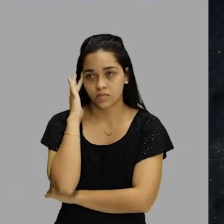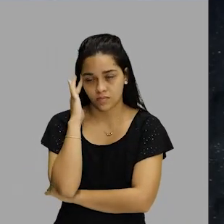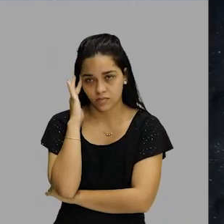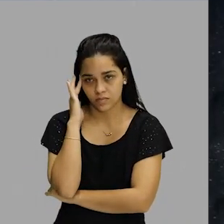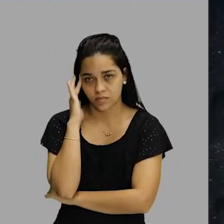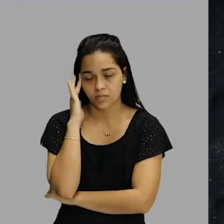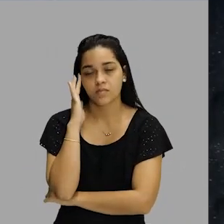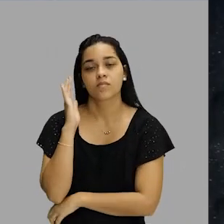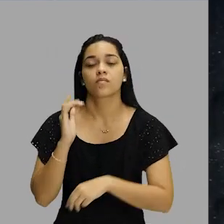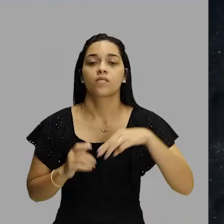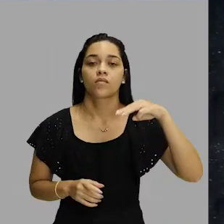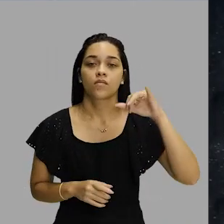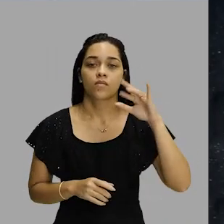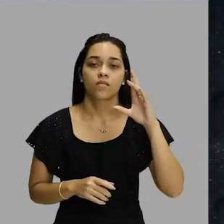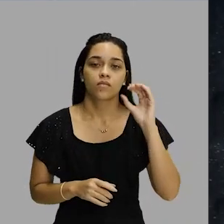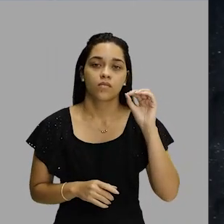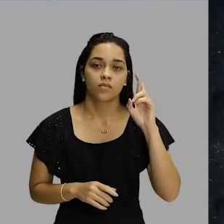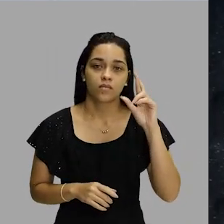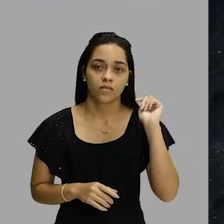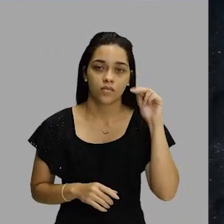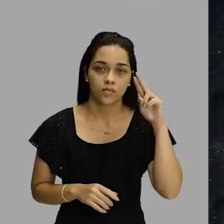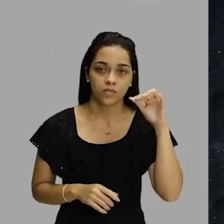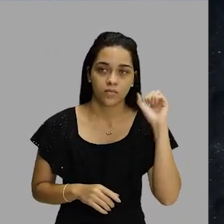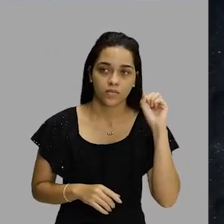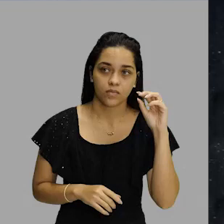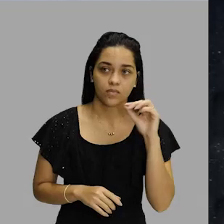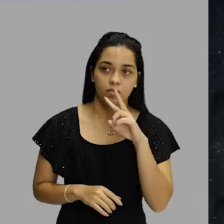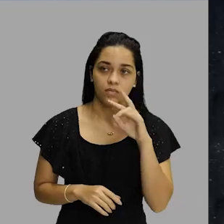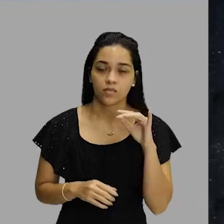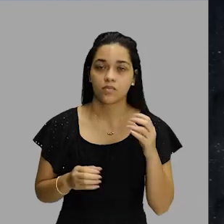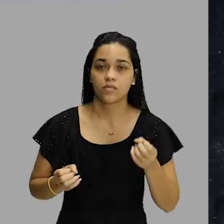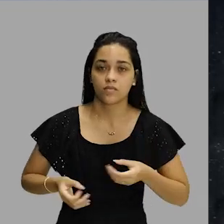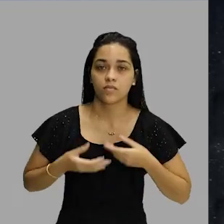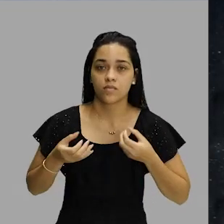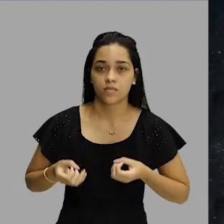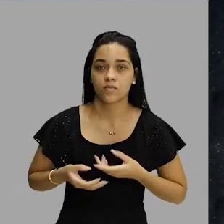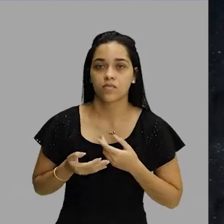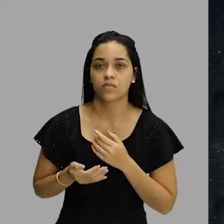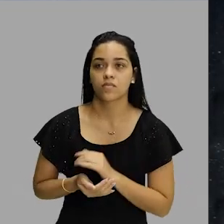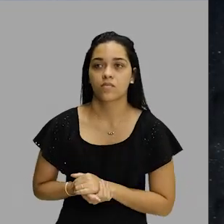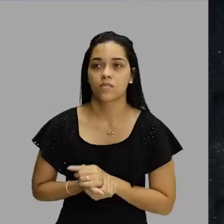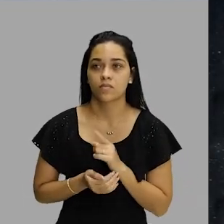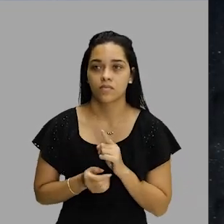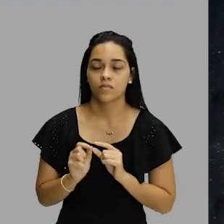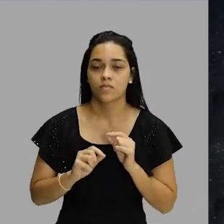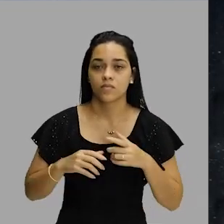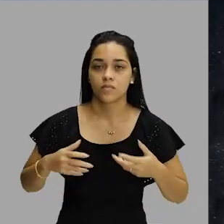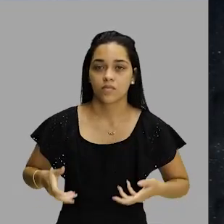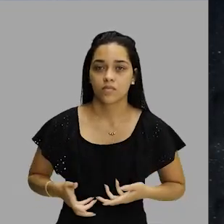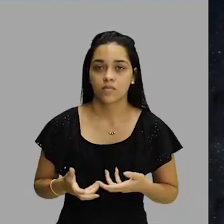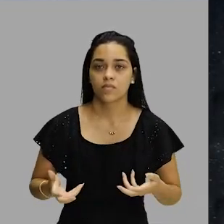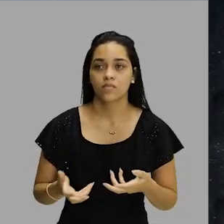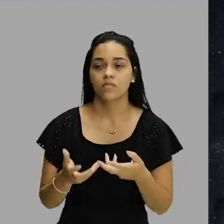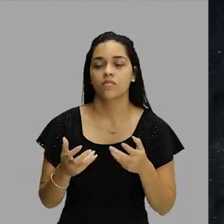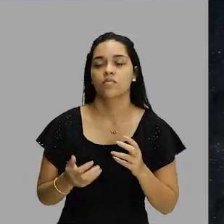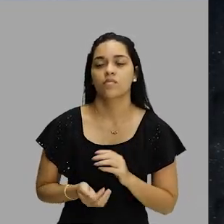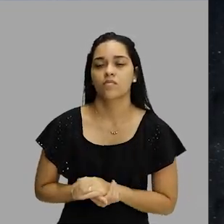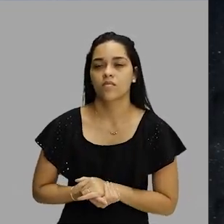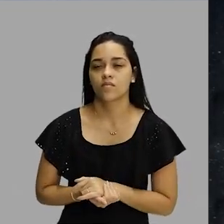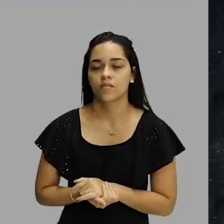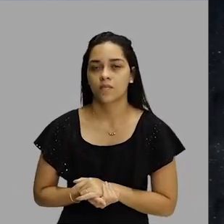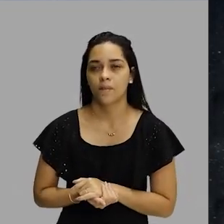o micro-organismo inativo e o seu organismo vai produzir o anticorpo. Você está estimulando a produção do